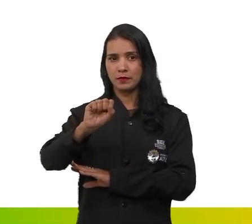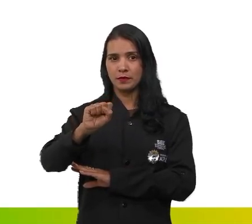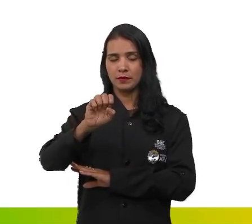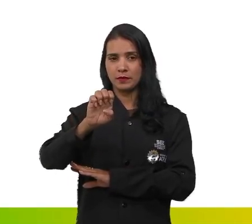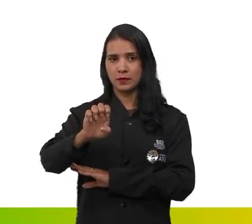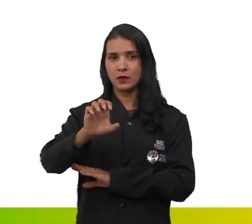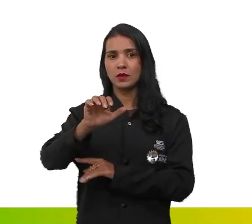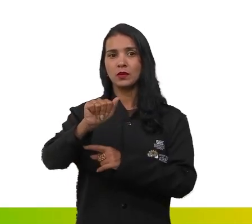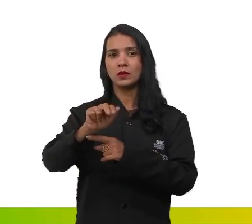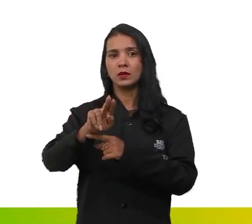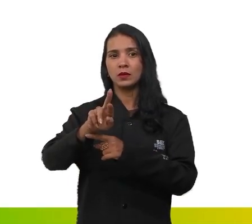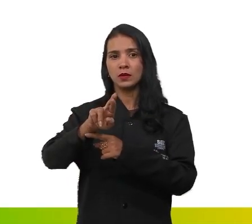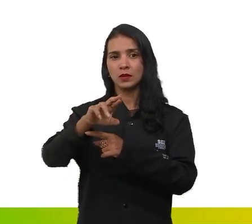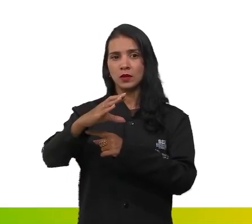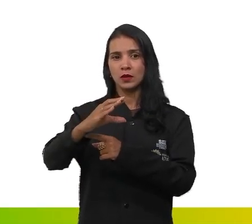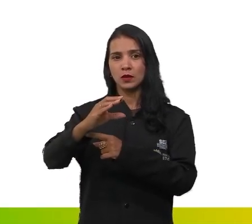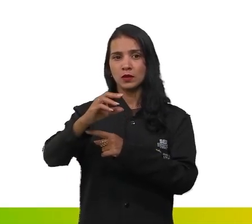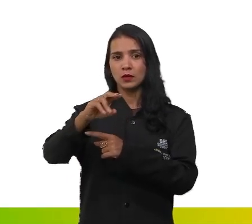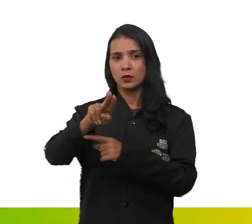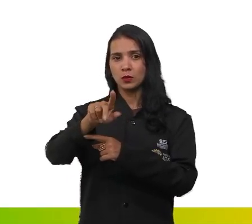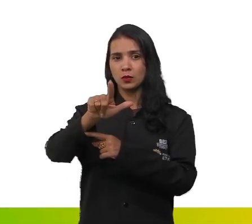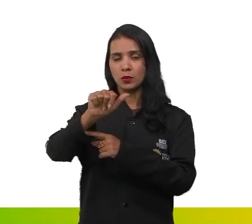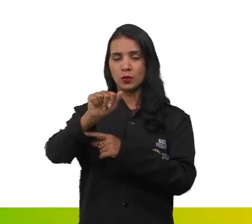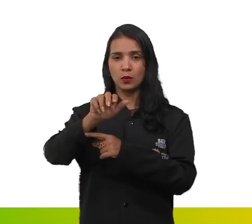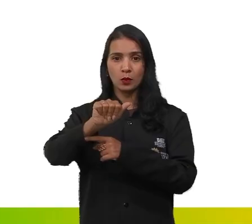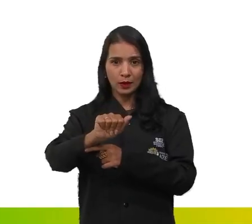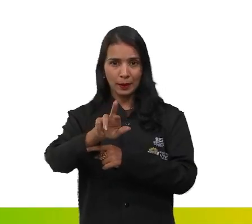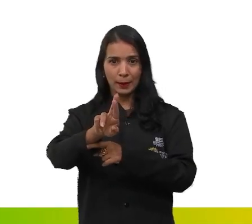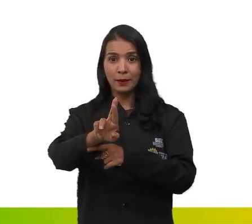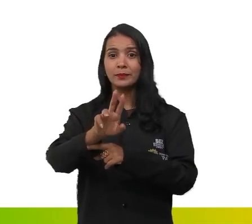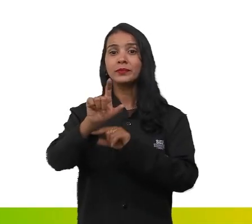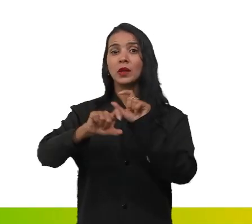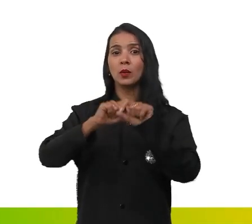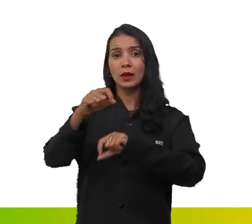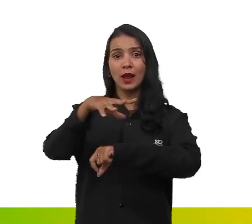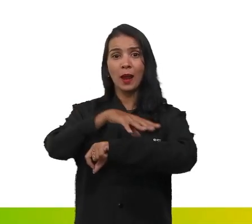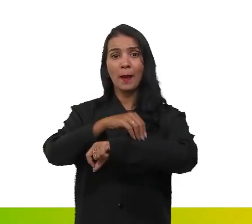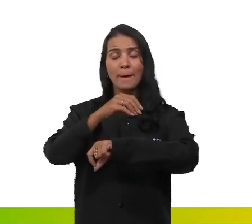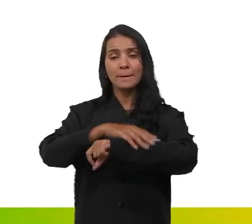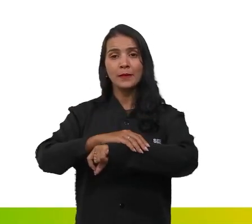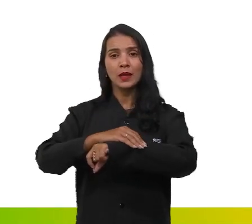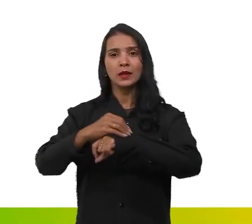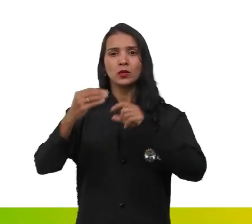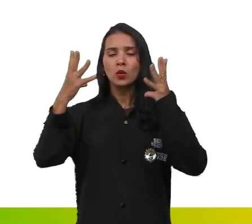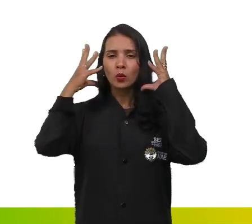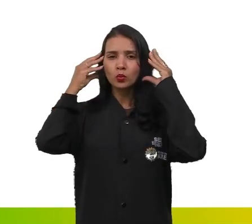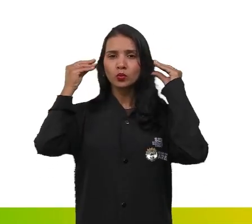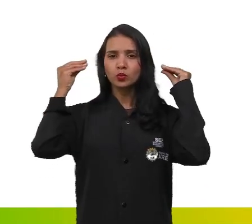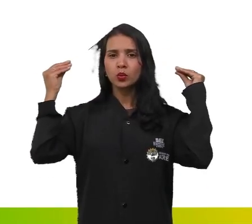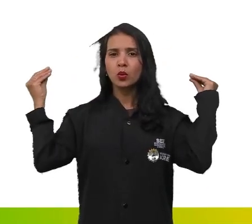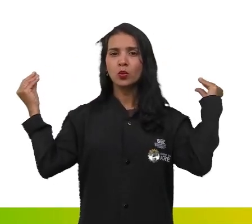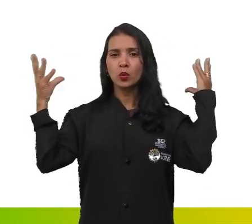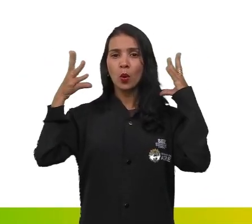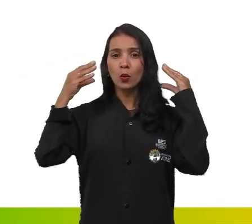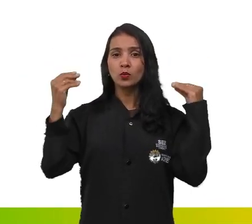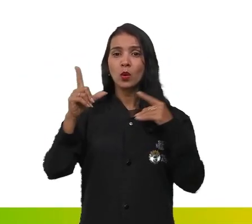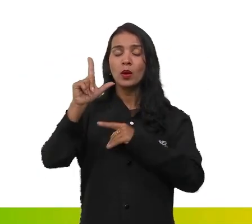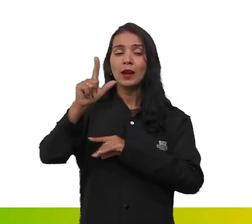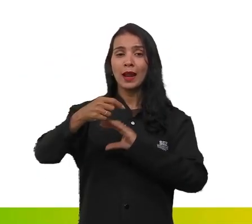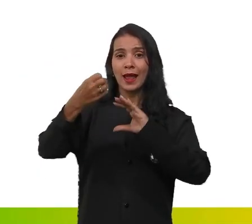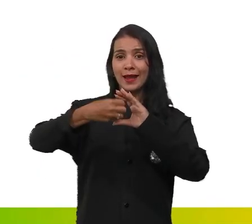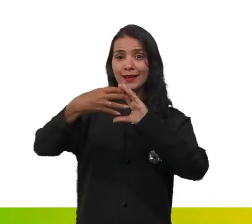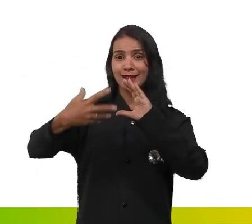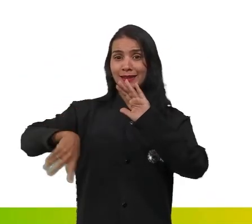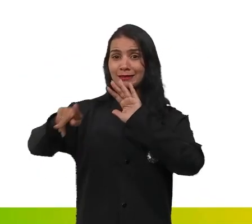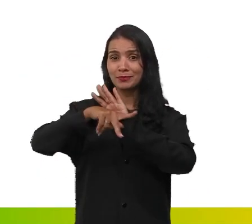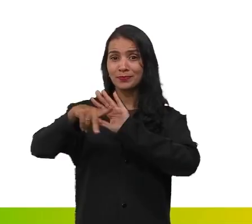presença de pelos longos e abundantes na borda externa da orelha. Característica visível apenas em